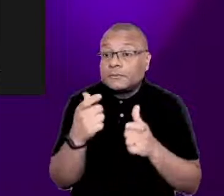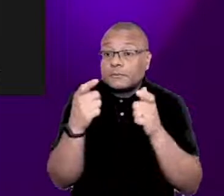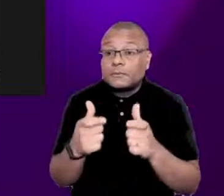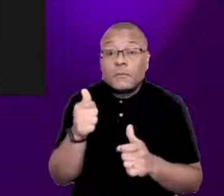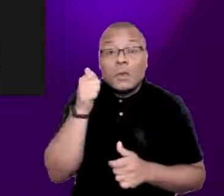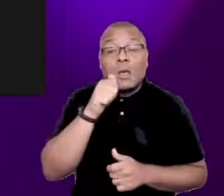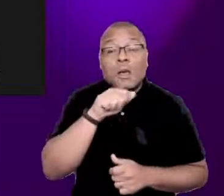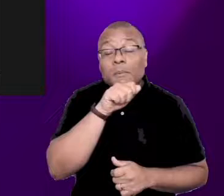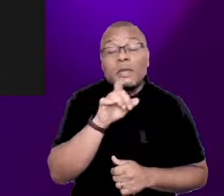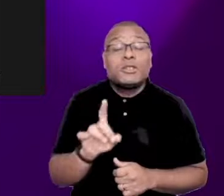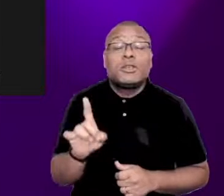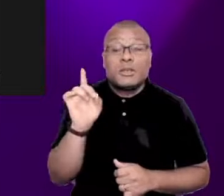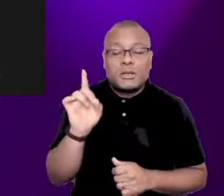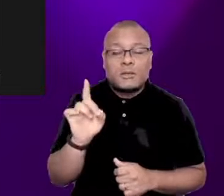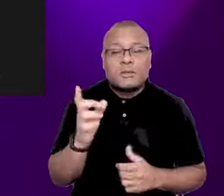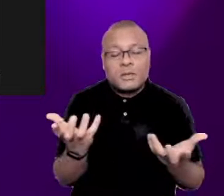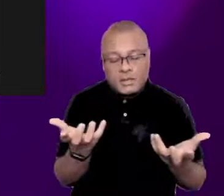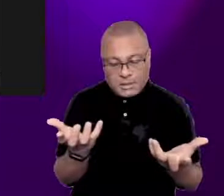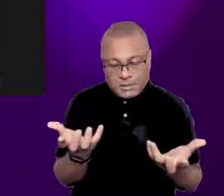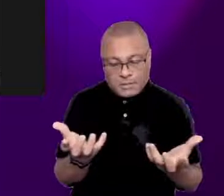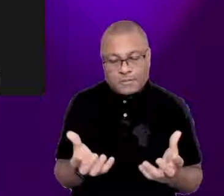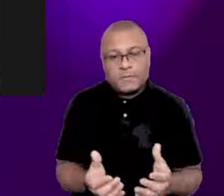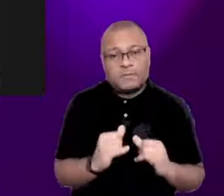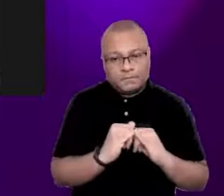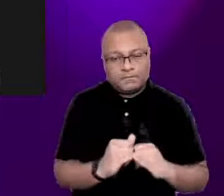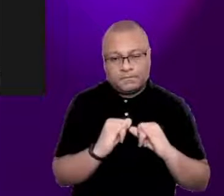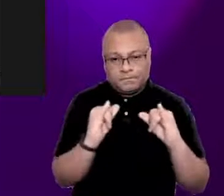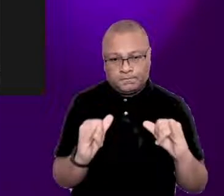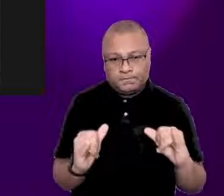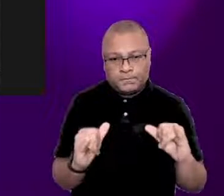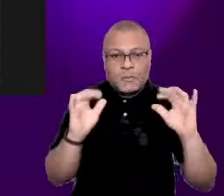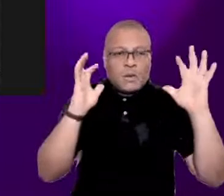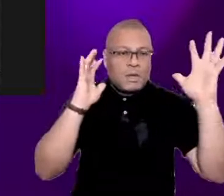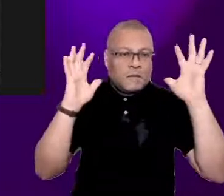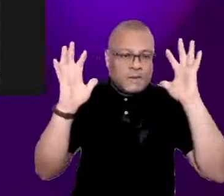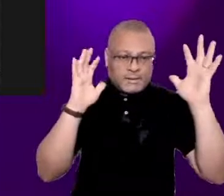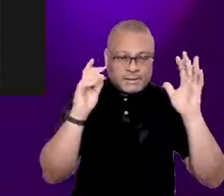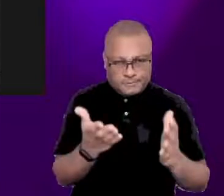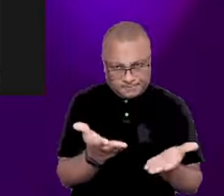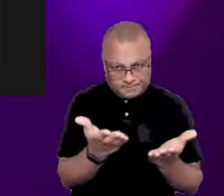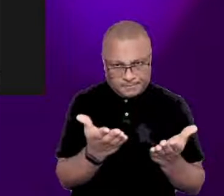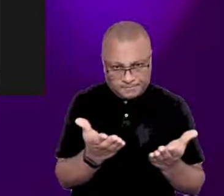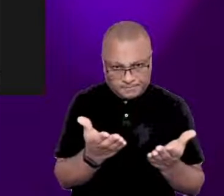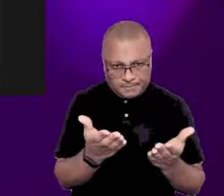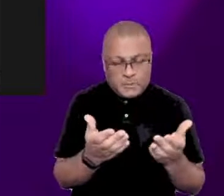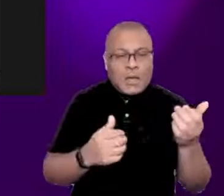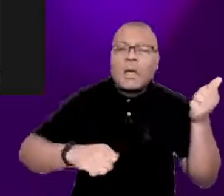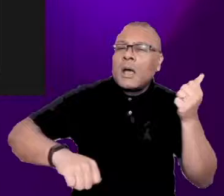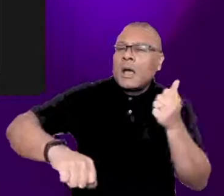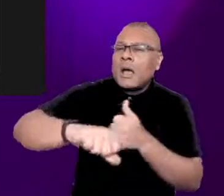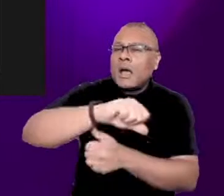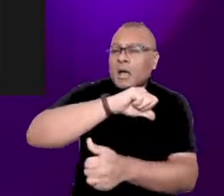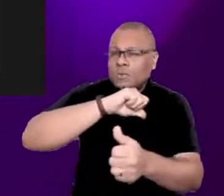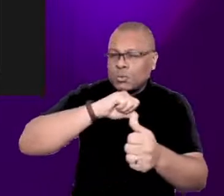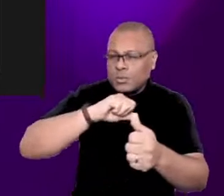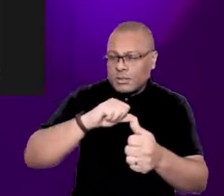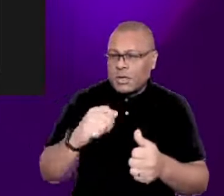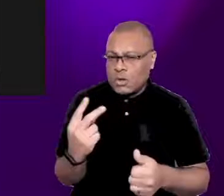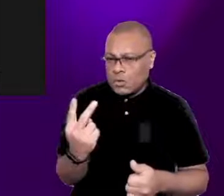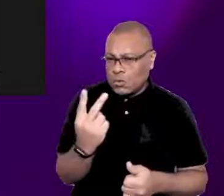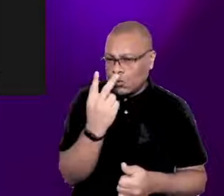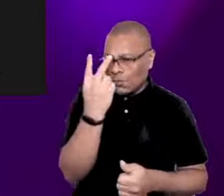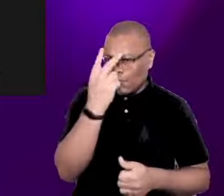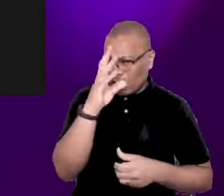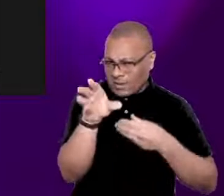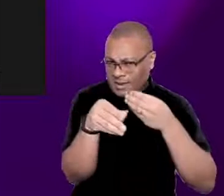Deus. Então, eu queria deixar para vocês essas reflexões. A transformação direcionada por valor é uma